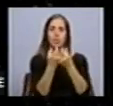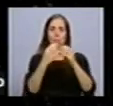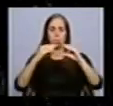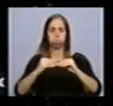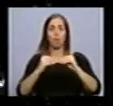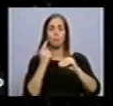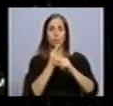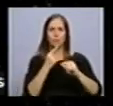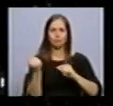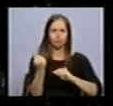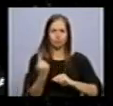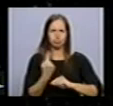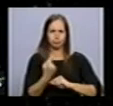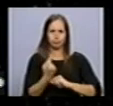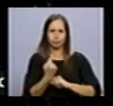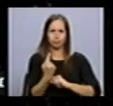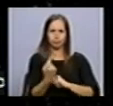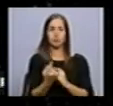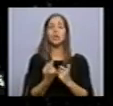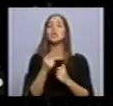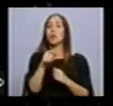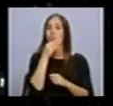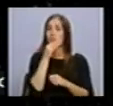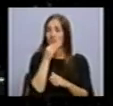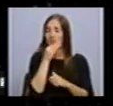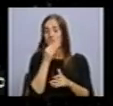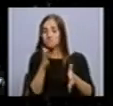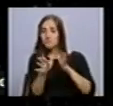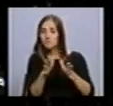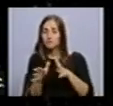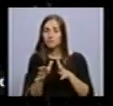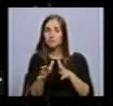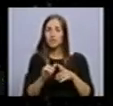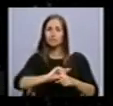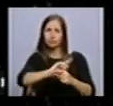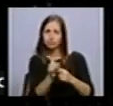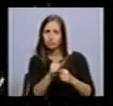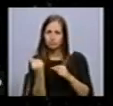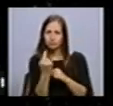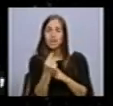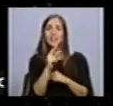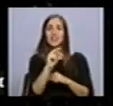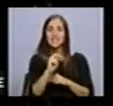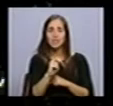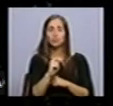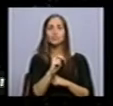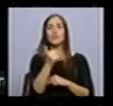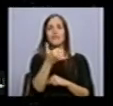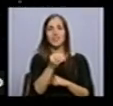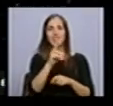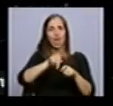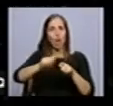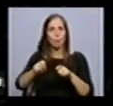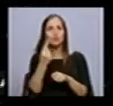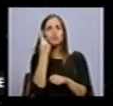E estamos a falar de algo de aproximadamente 320 km por segundo que roda sobre si próprio. Ou seja, cerca